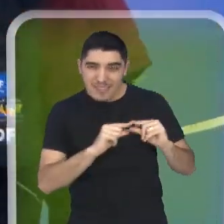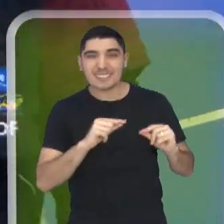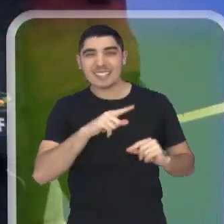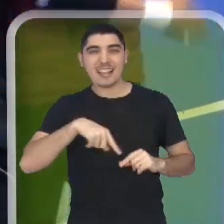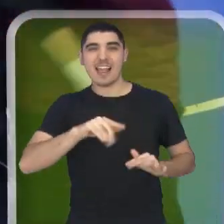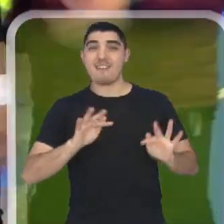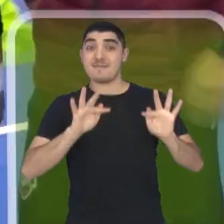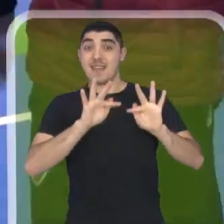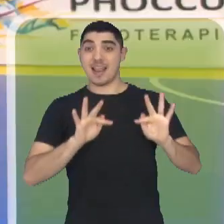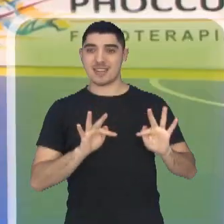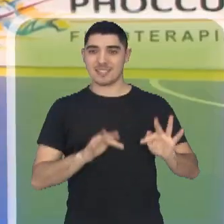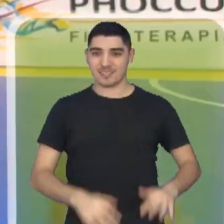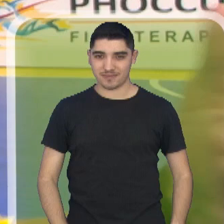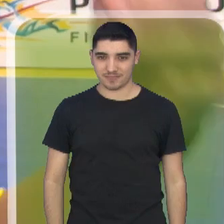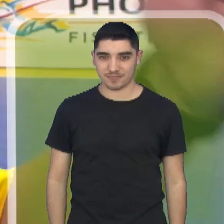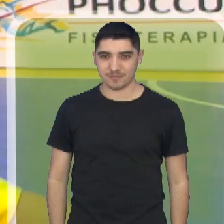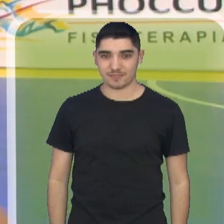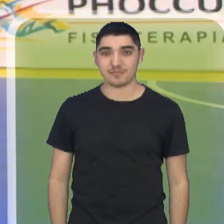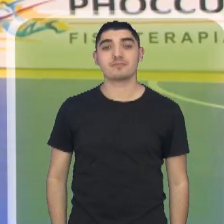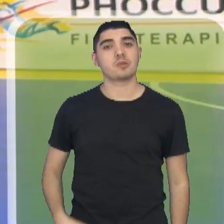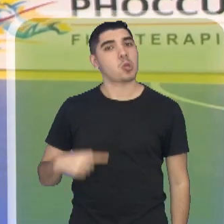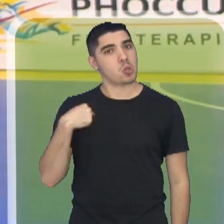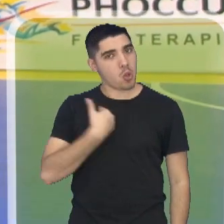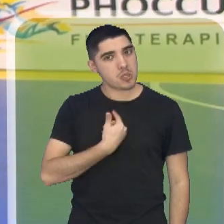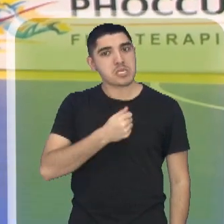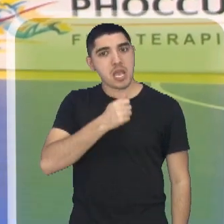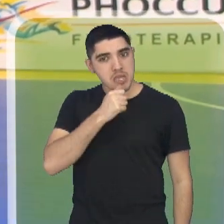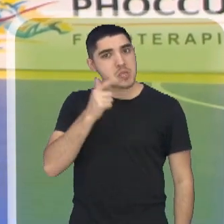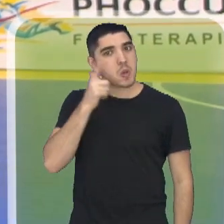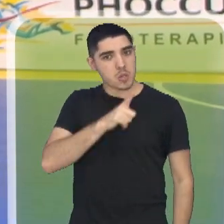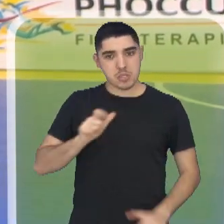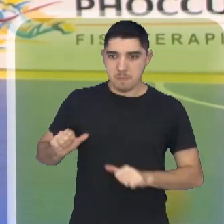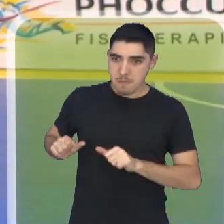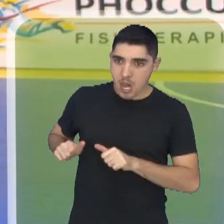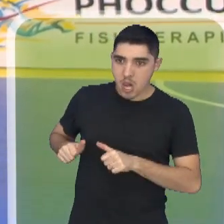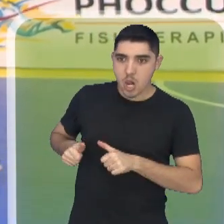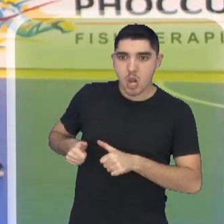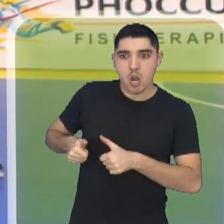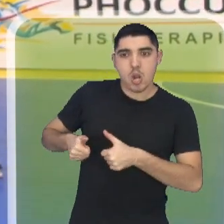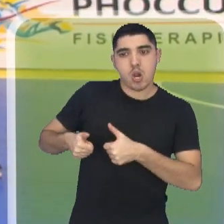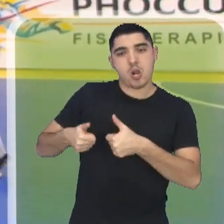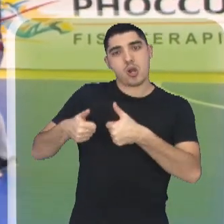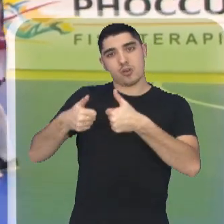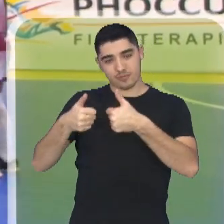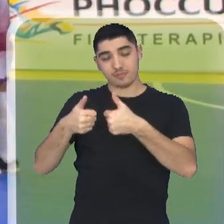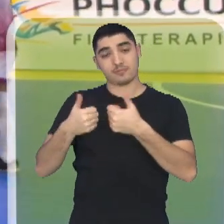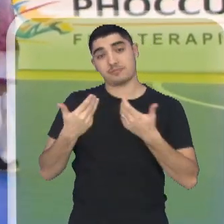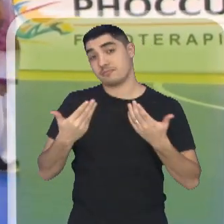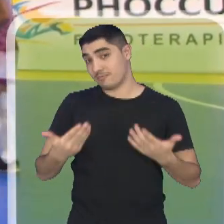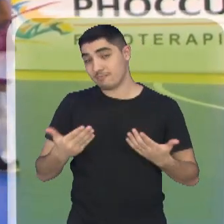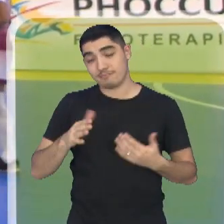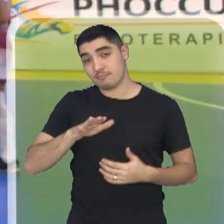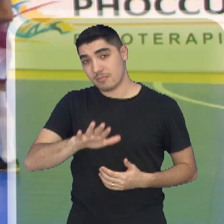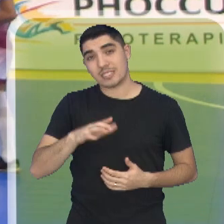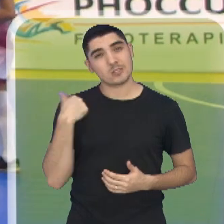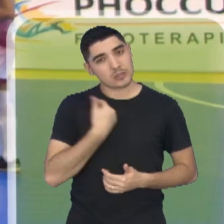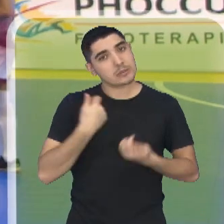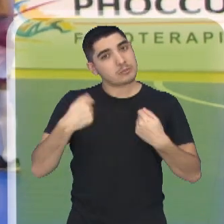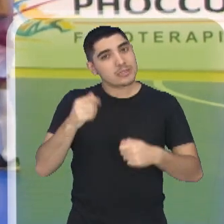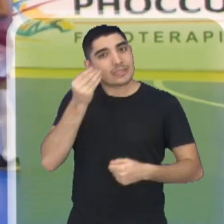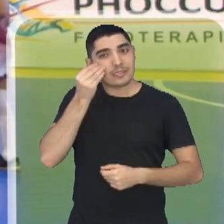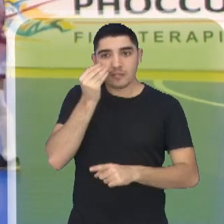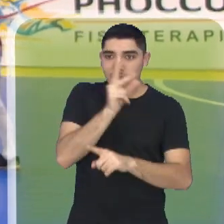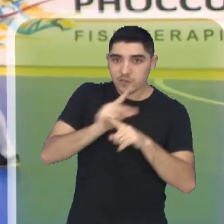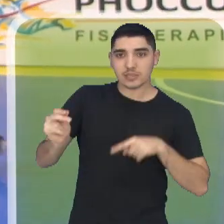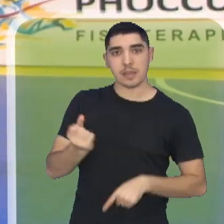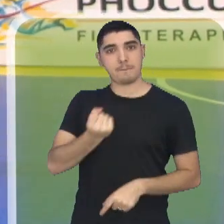foi completa. A gente vem melhorando o nosso desempenho, né, durante a competição, mas a gente precisava pontuar, a gente precisava